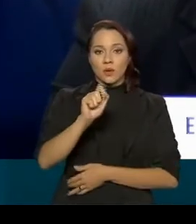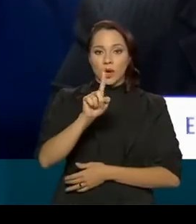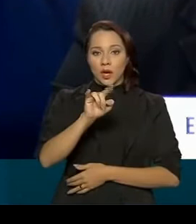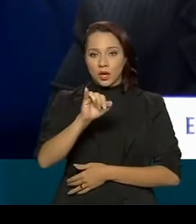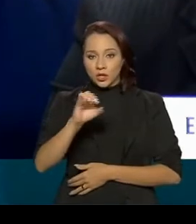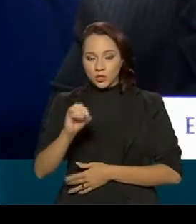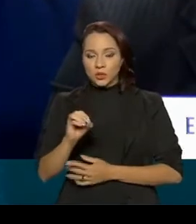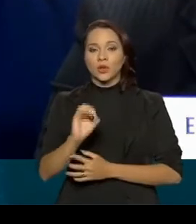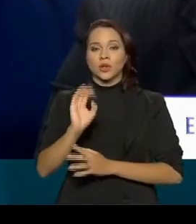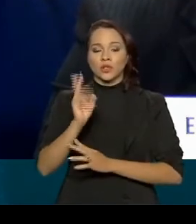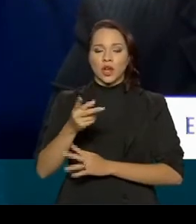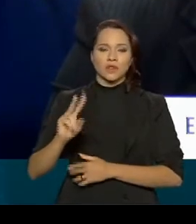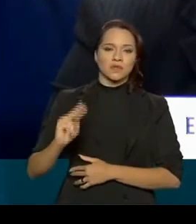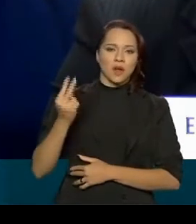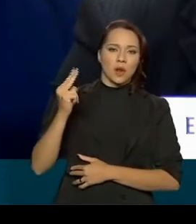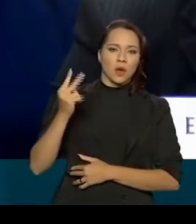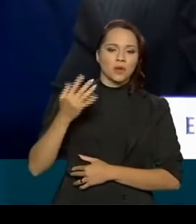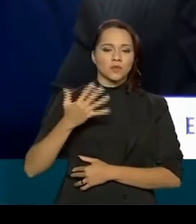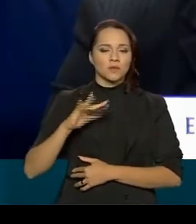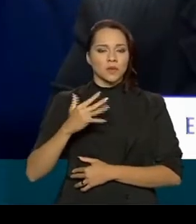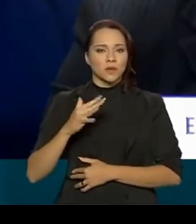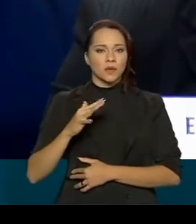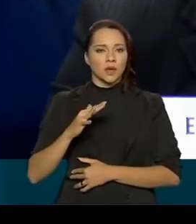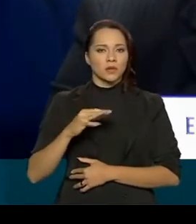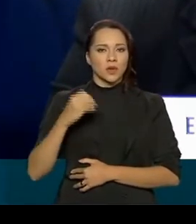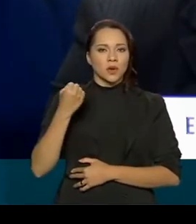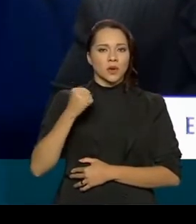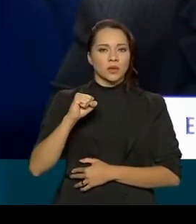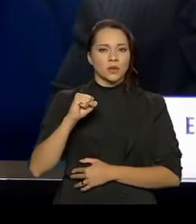preço relativo, um ágio de